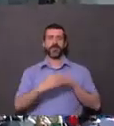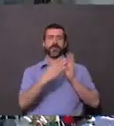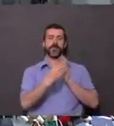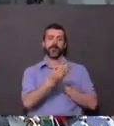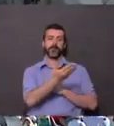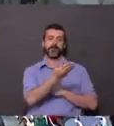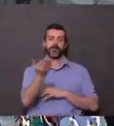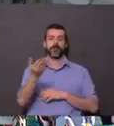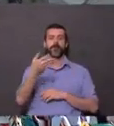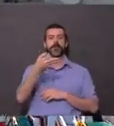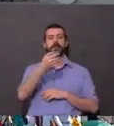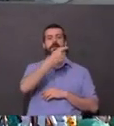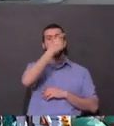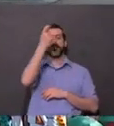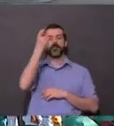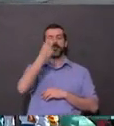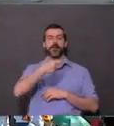Et in terra pax